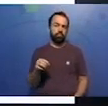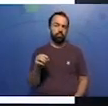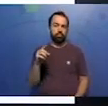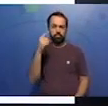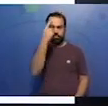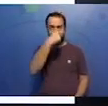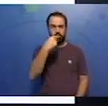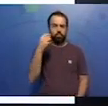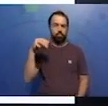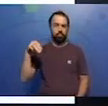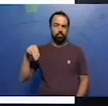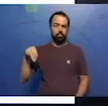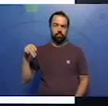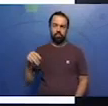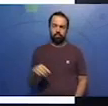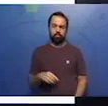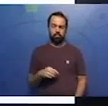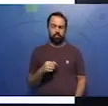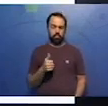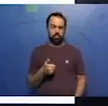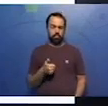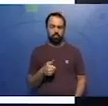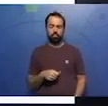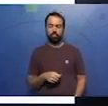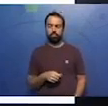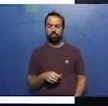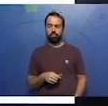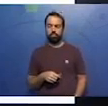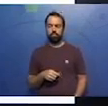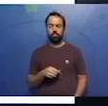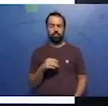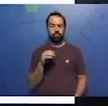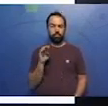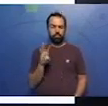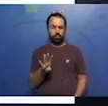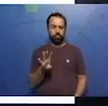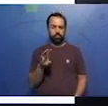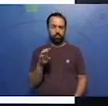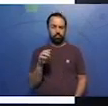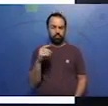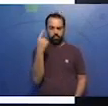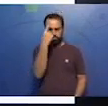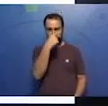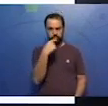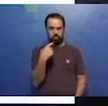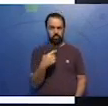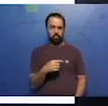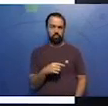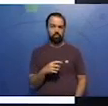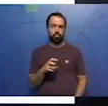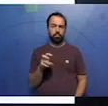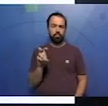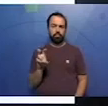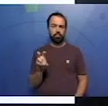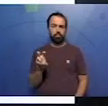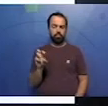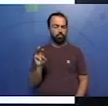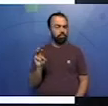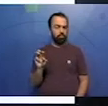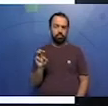minutos. Conseguiu o terceiro? Então, vamos lá. 4 horas e 35